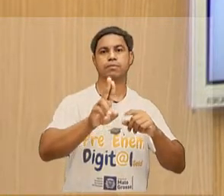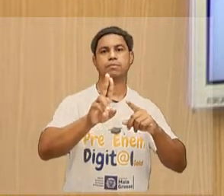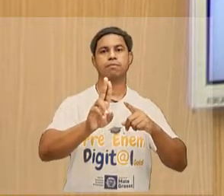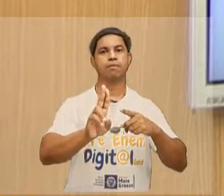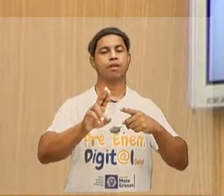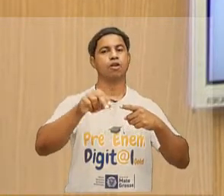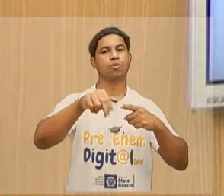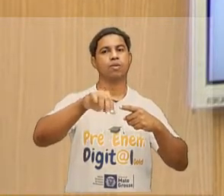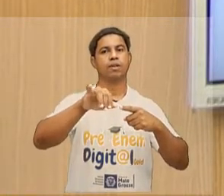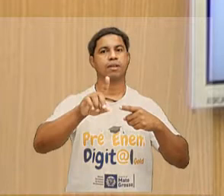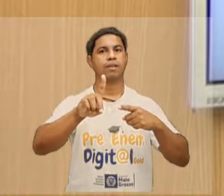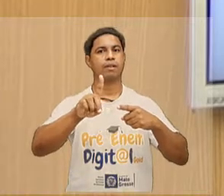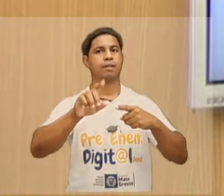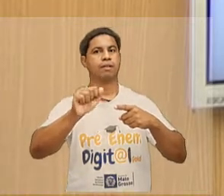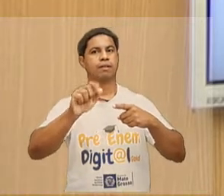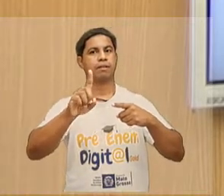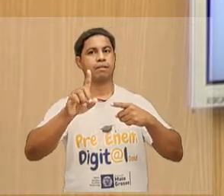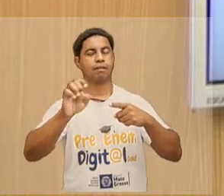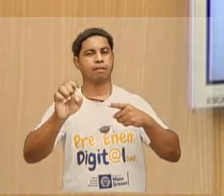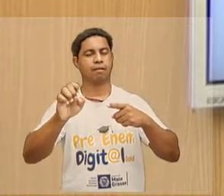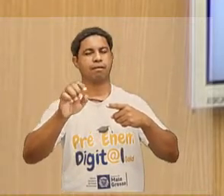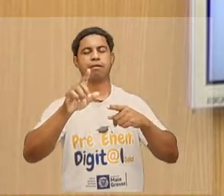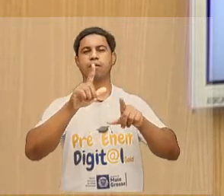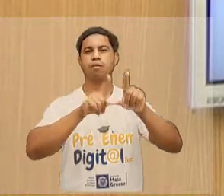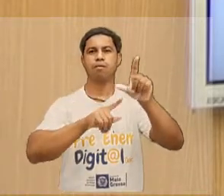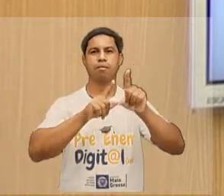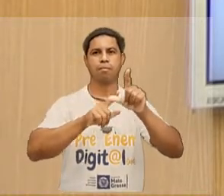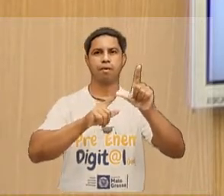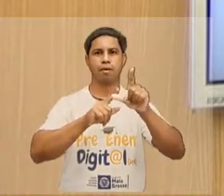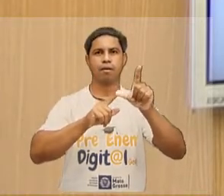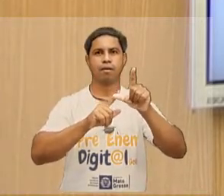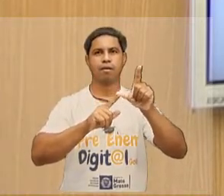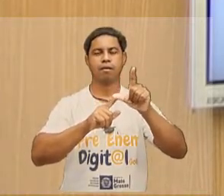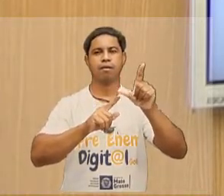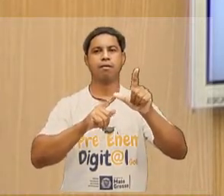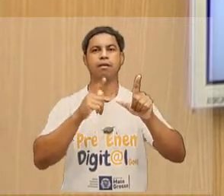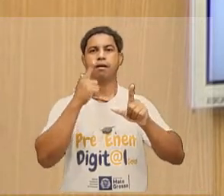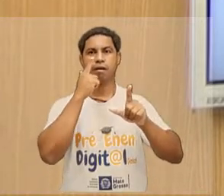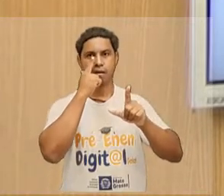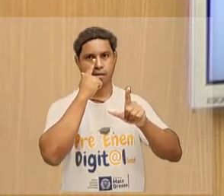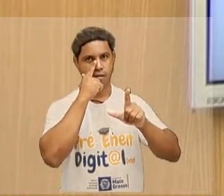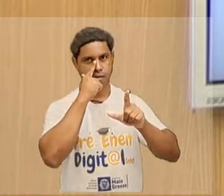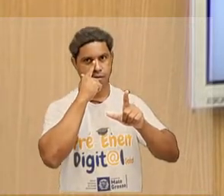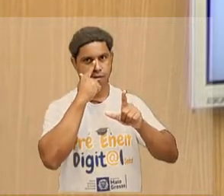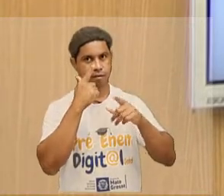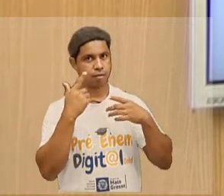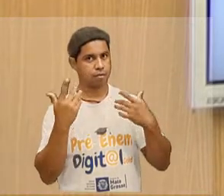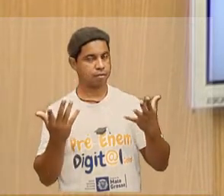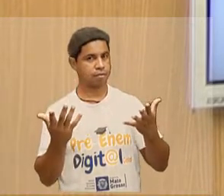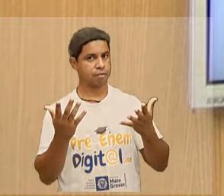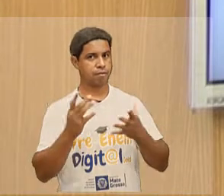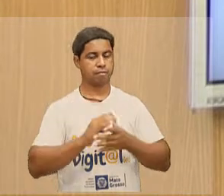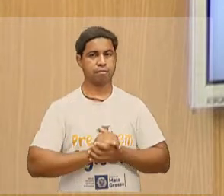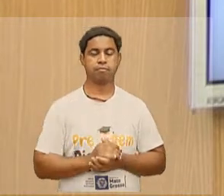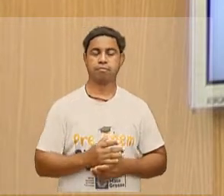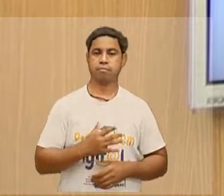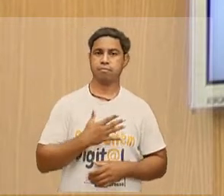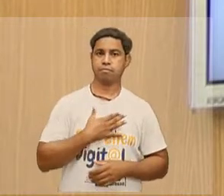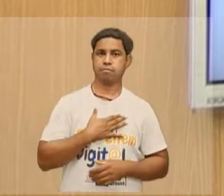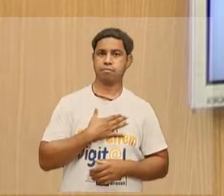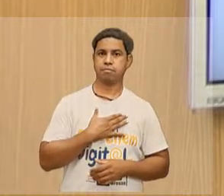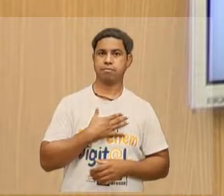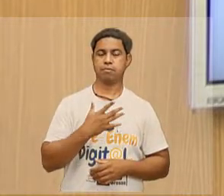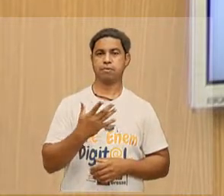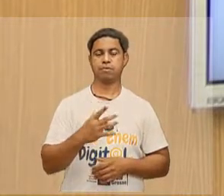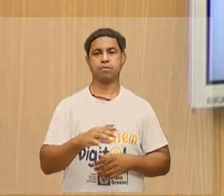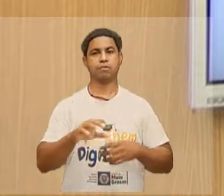chamada de ômega, assim como Jesus Cristo disse lá, está na Bíblia, eu sou alfa e ômega. Ômega